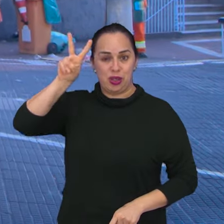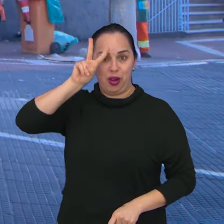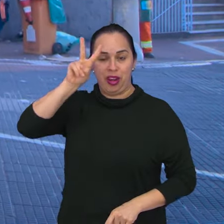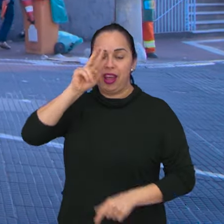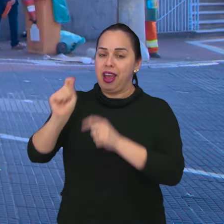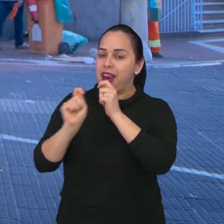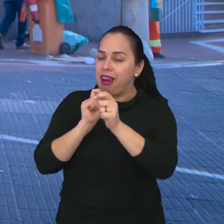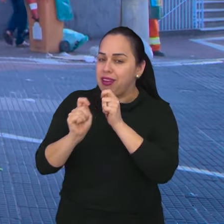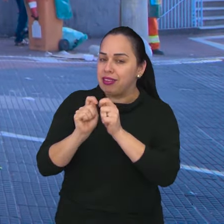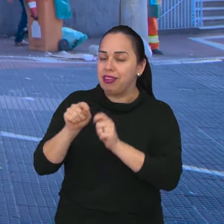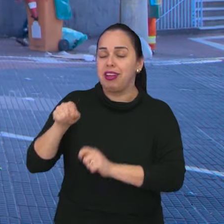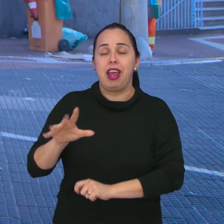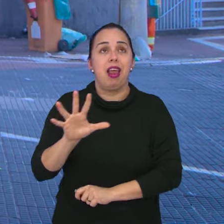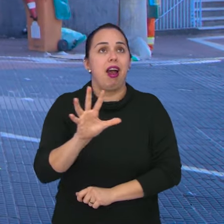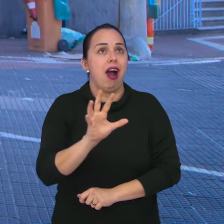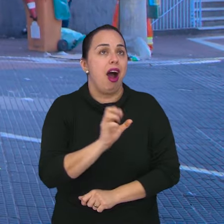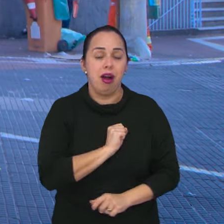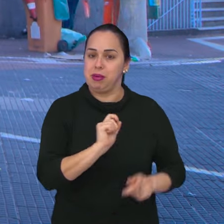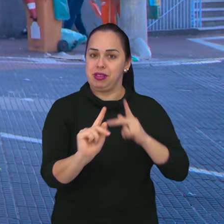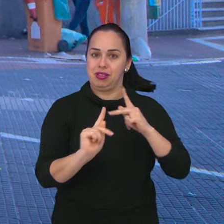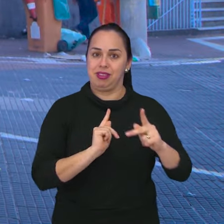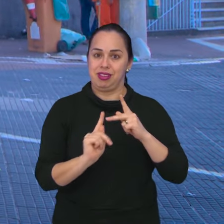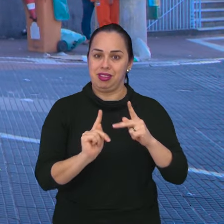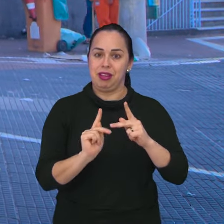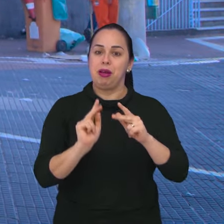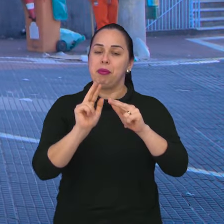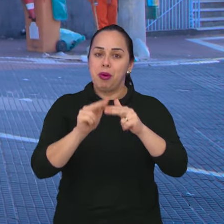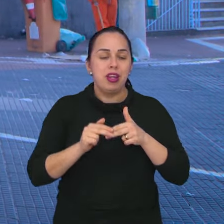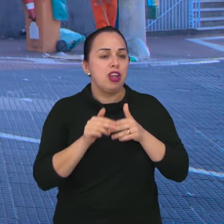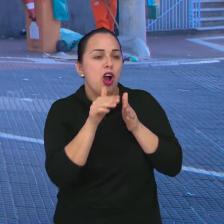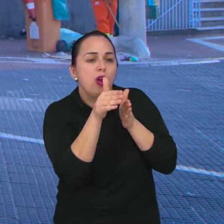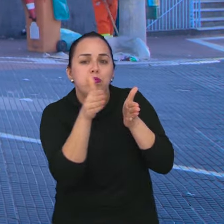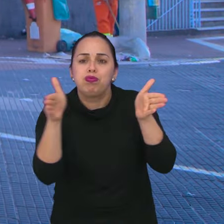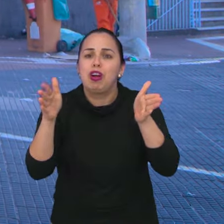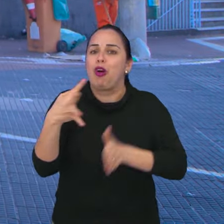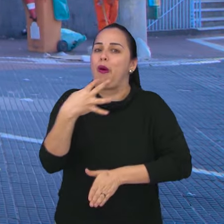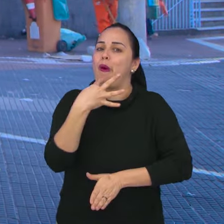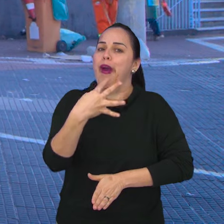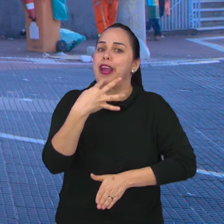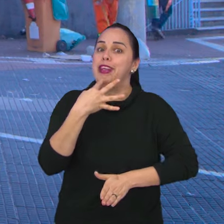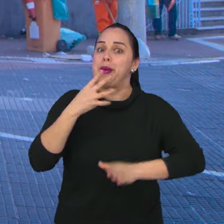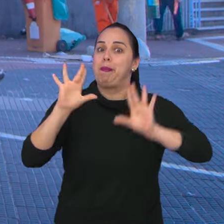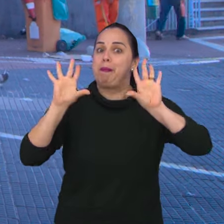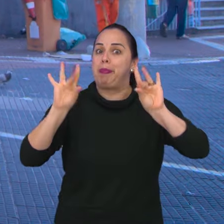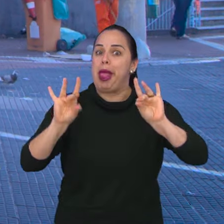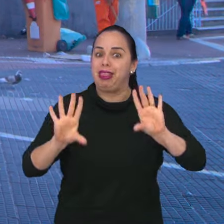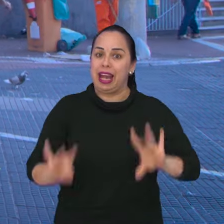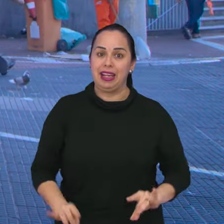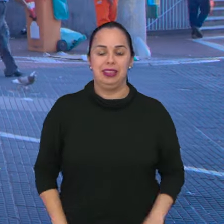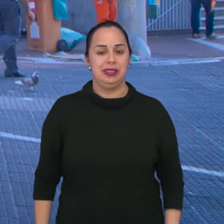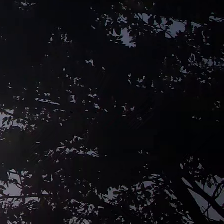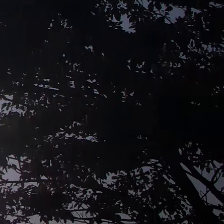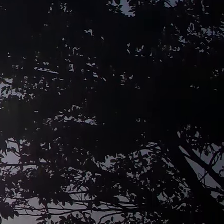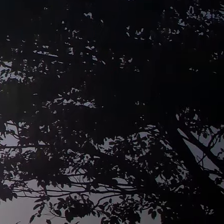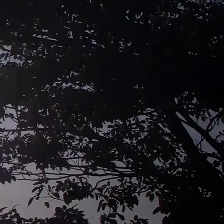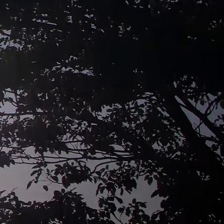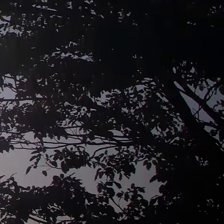Paiotti participou aqui do Entrevistas. Ele é tão apaixonado por nossa cidade que conhece São José melhor do que muitos